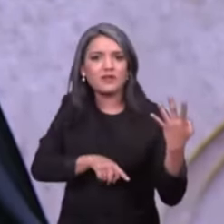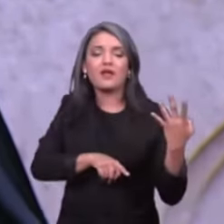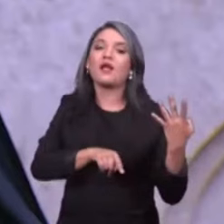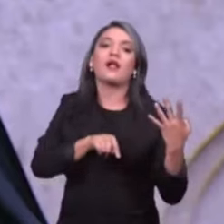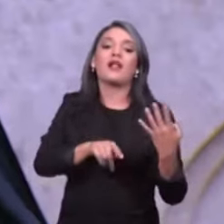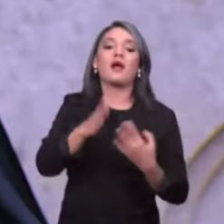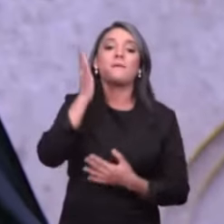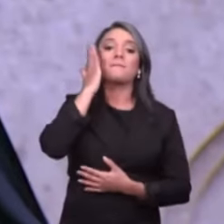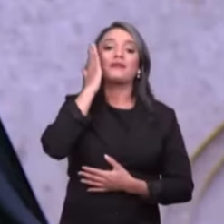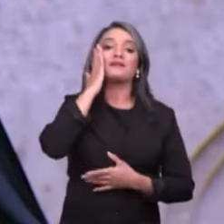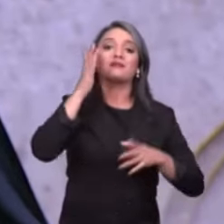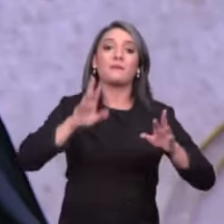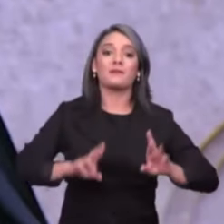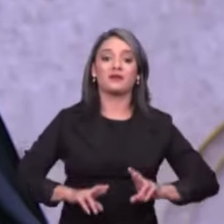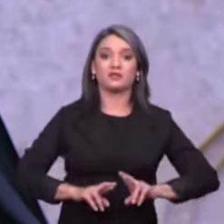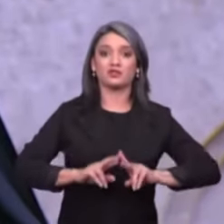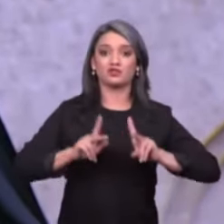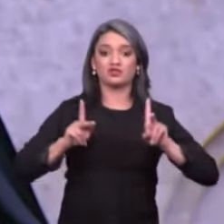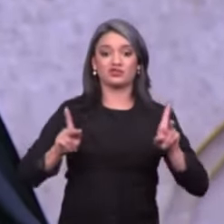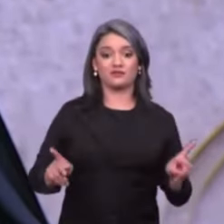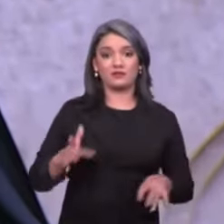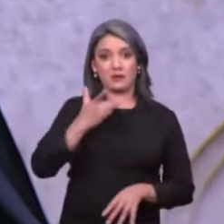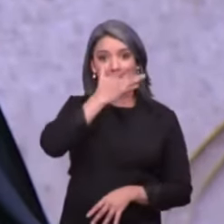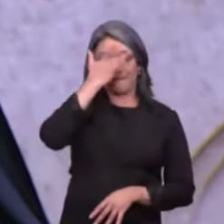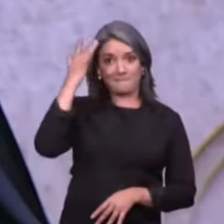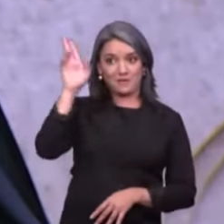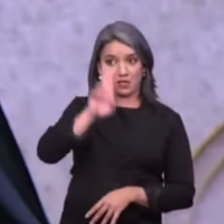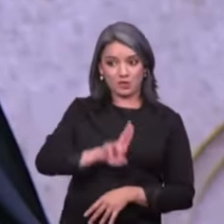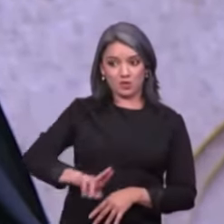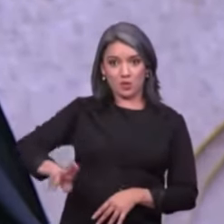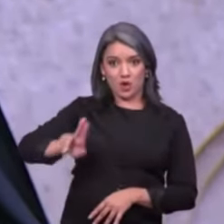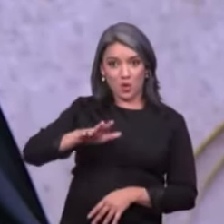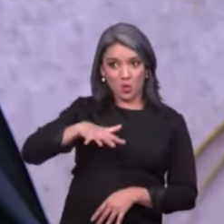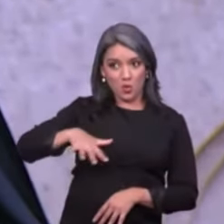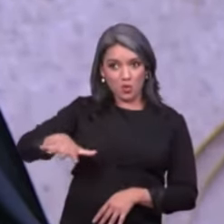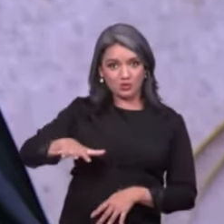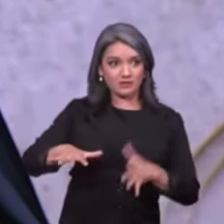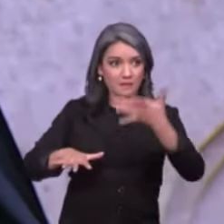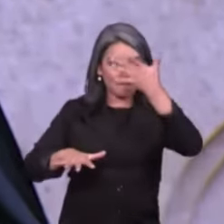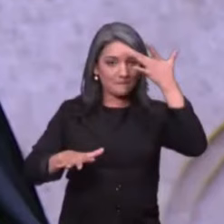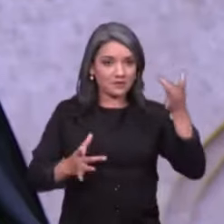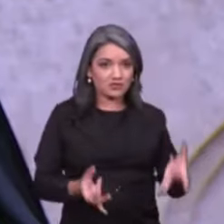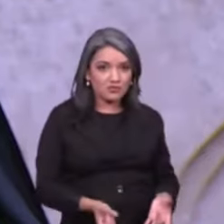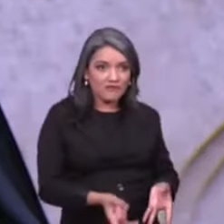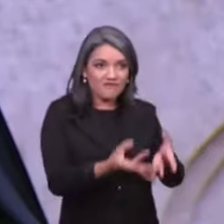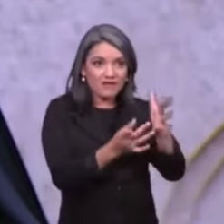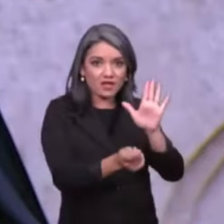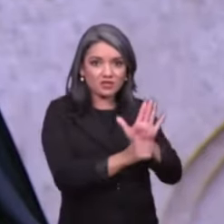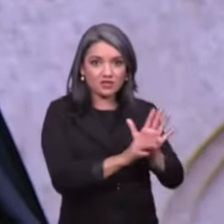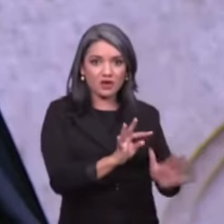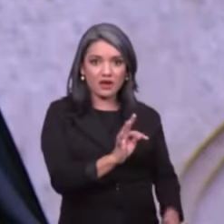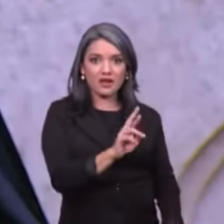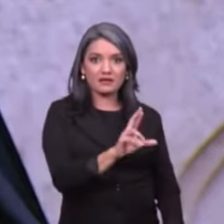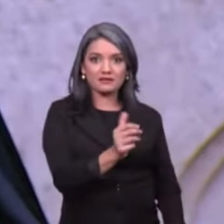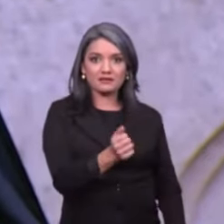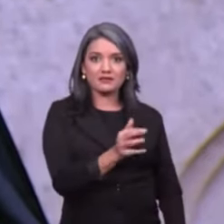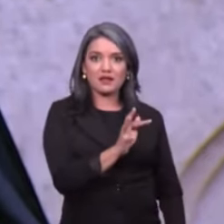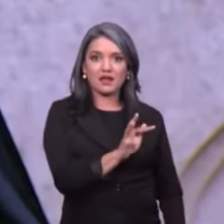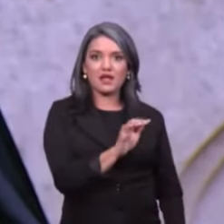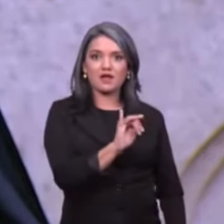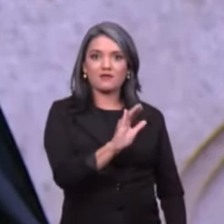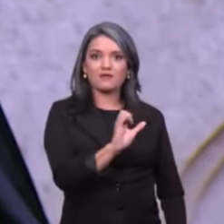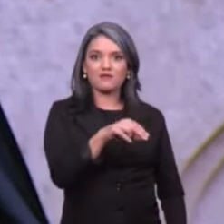a diferenciar o usuário do traficante. Isso porque o tráfico